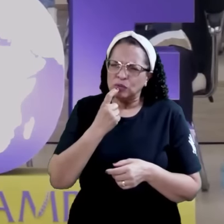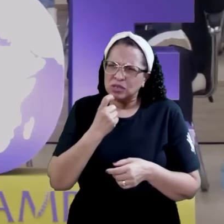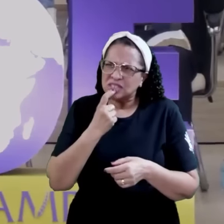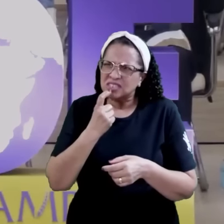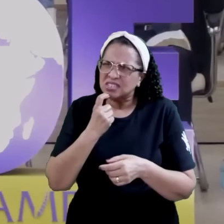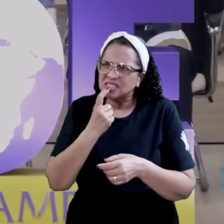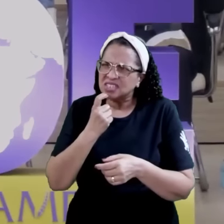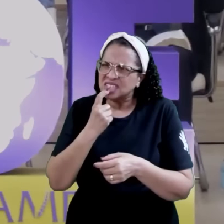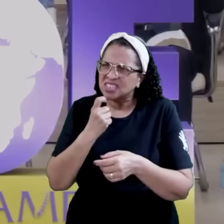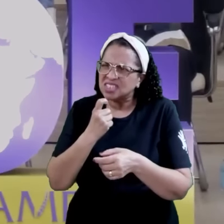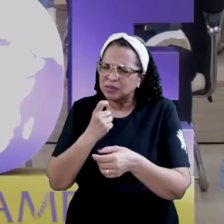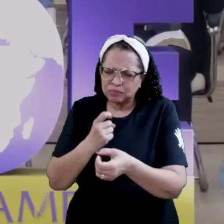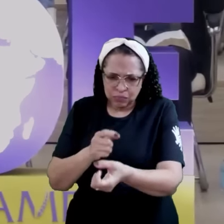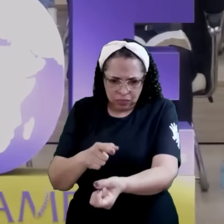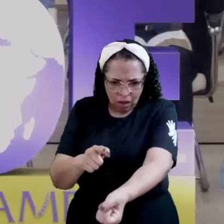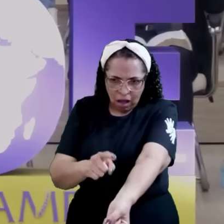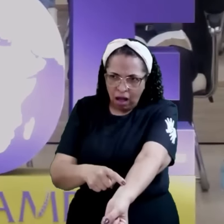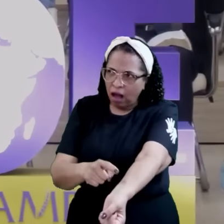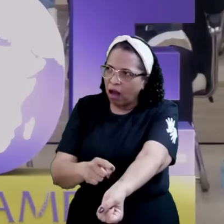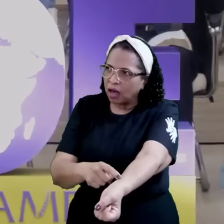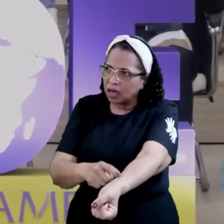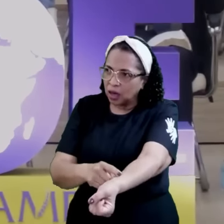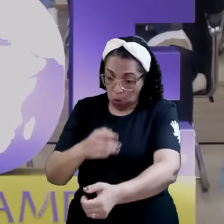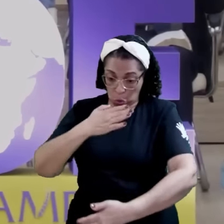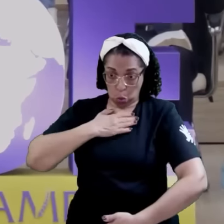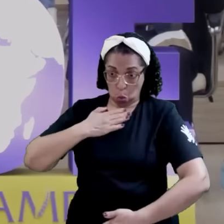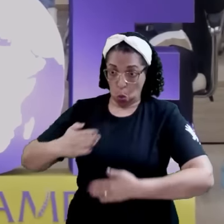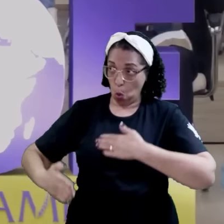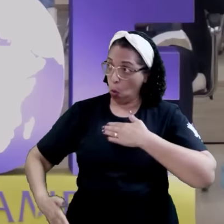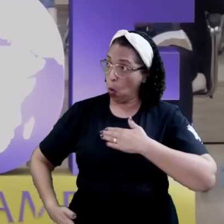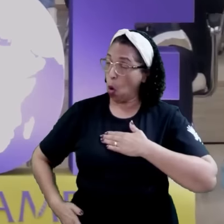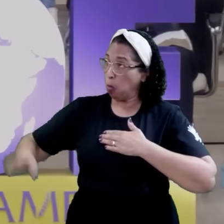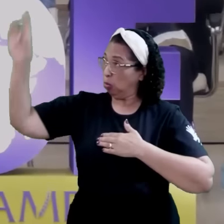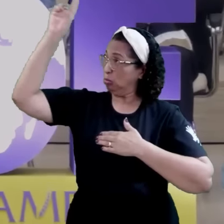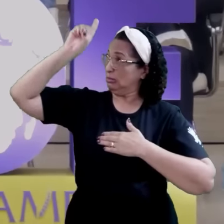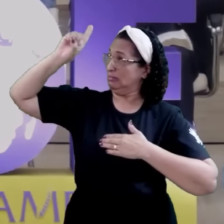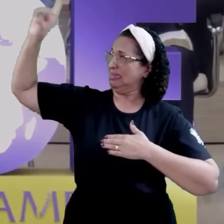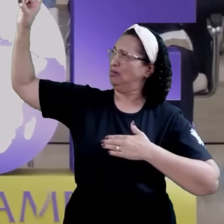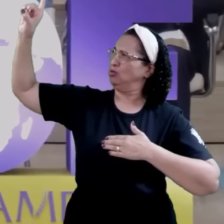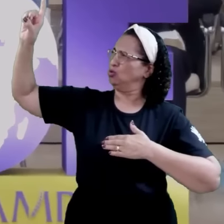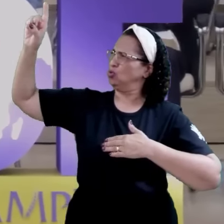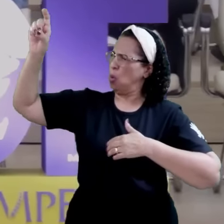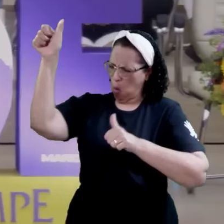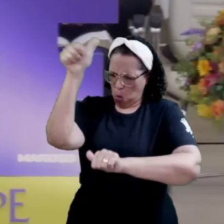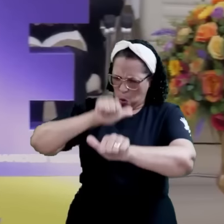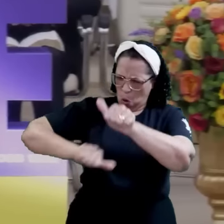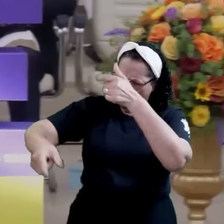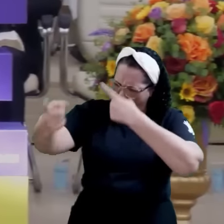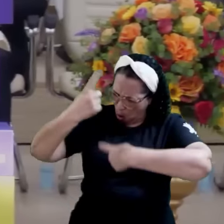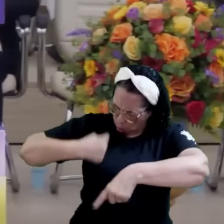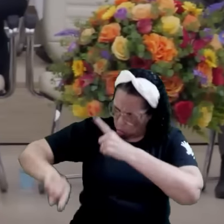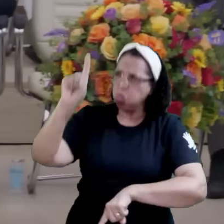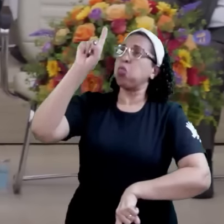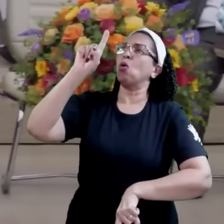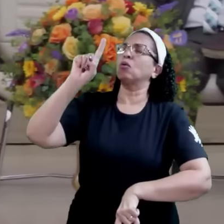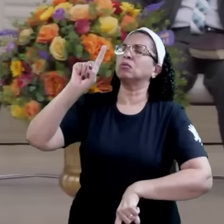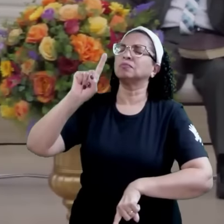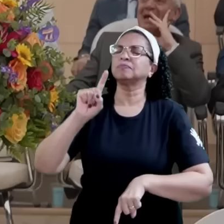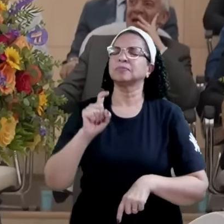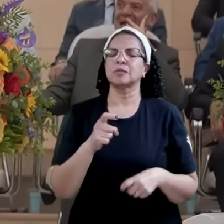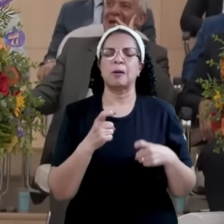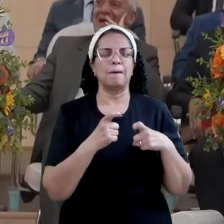transfusão de sangue resolveu o problema não pode cair nessas conversas o pastor o pai disse é porque o Senhor não tava lá se o senhor